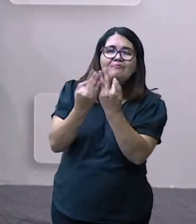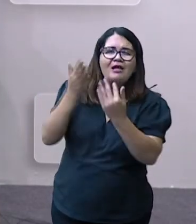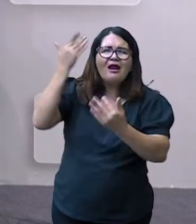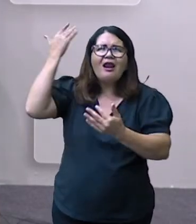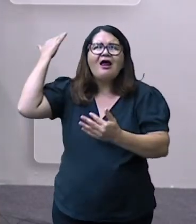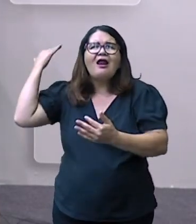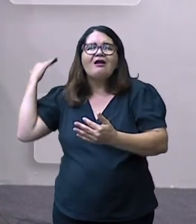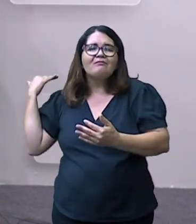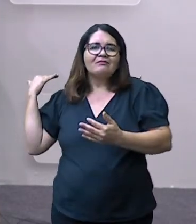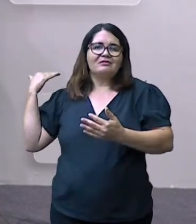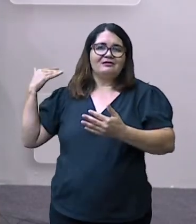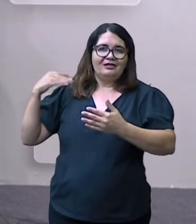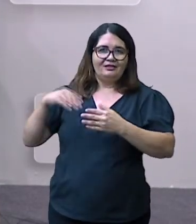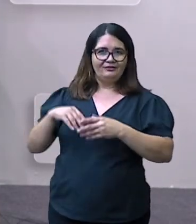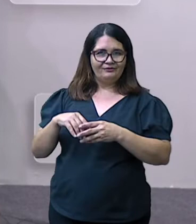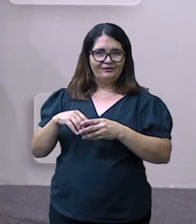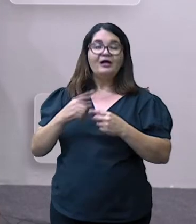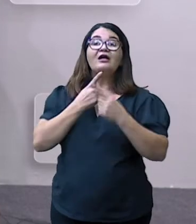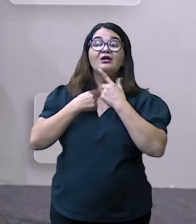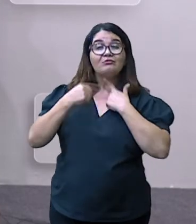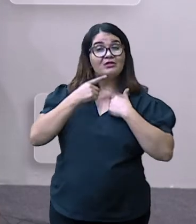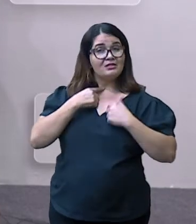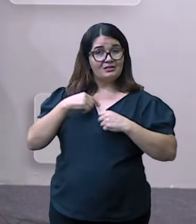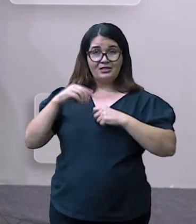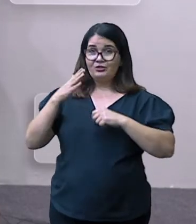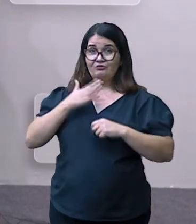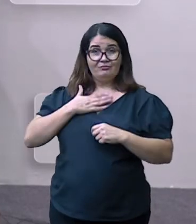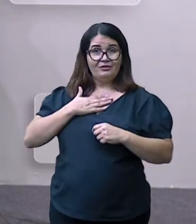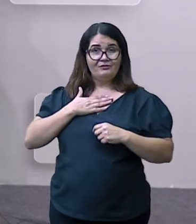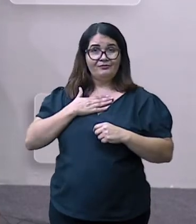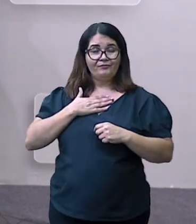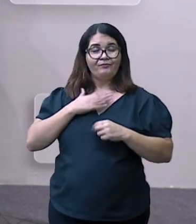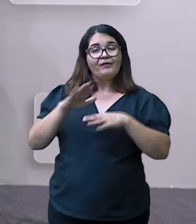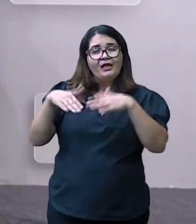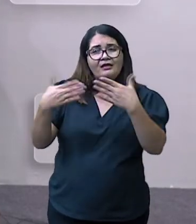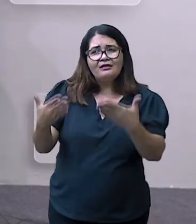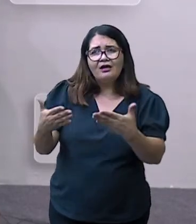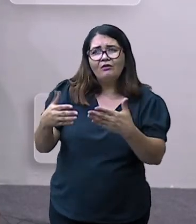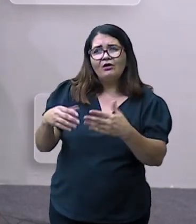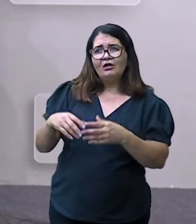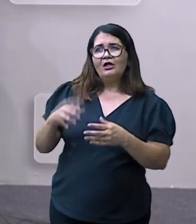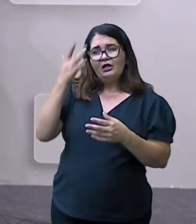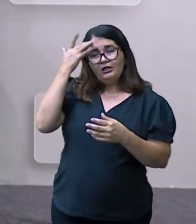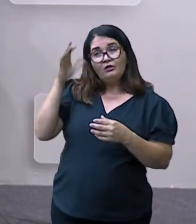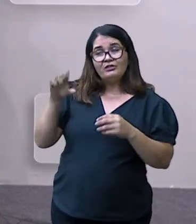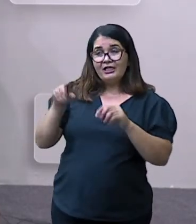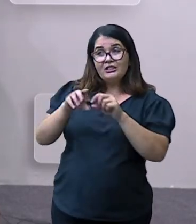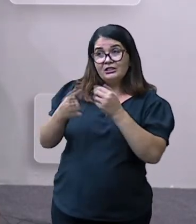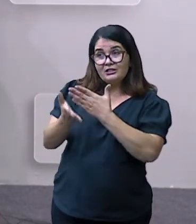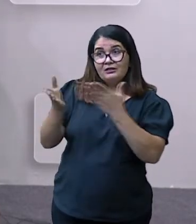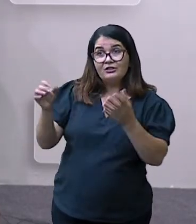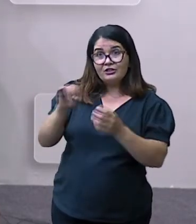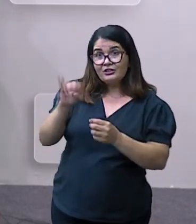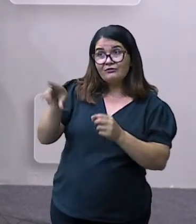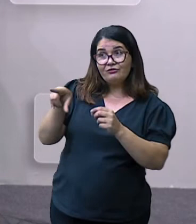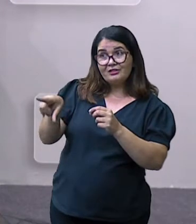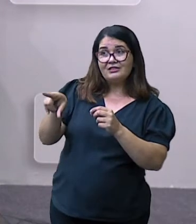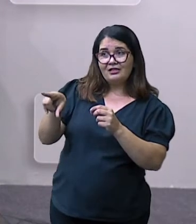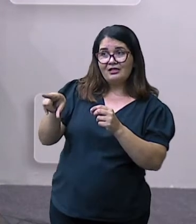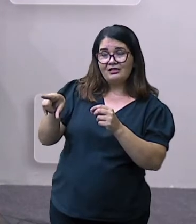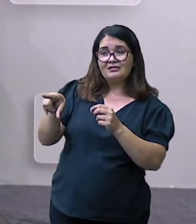inclusive, não sei se você tem conhecimento disso, por exemplo, eu tenho genética de